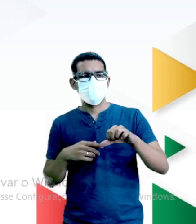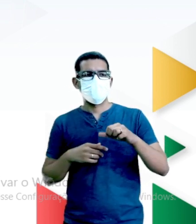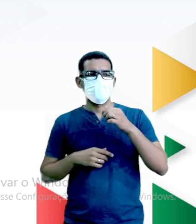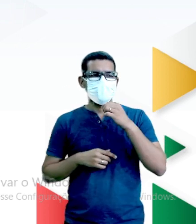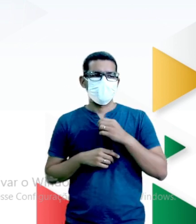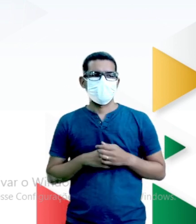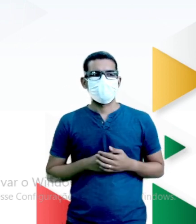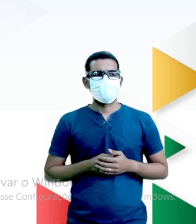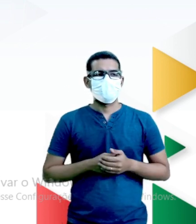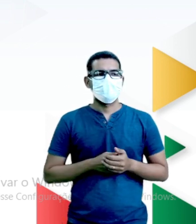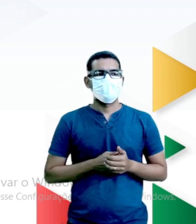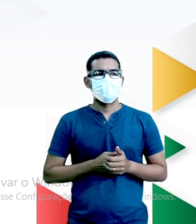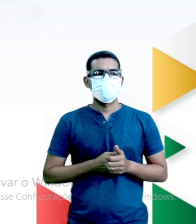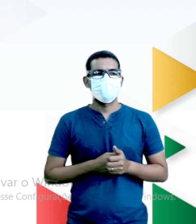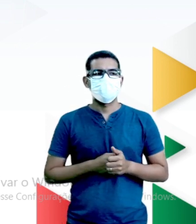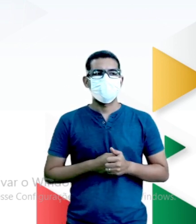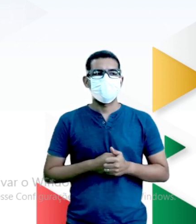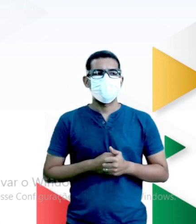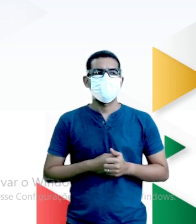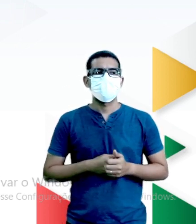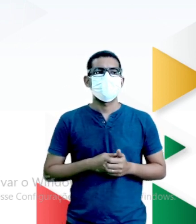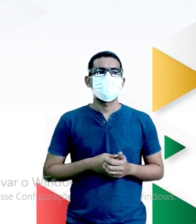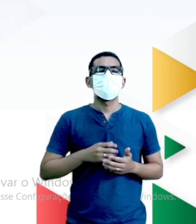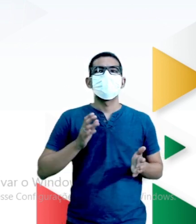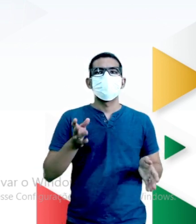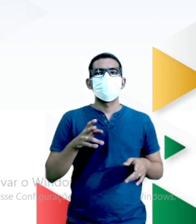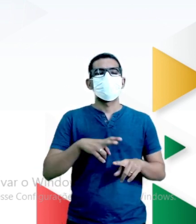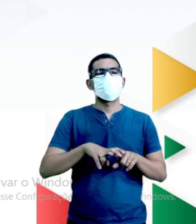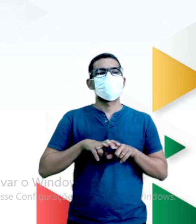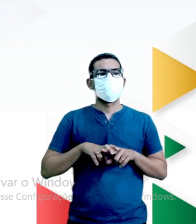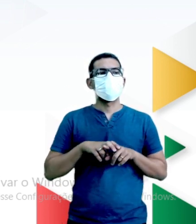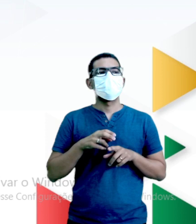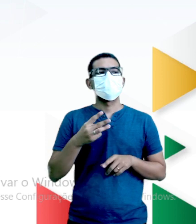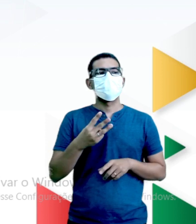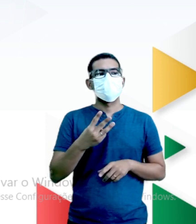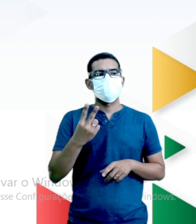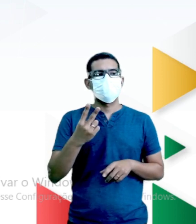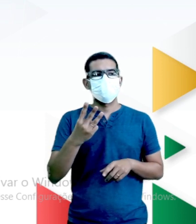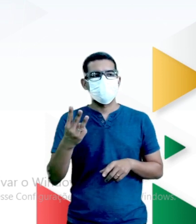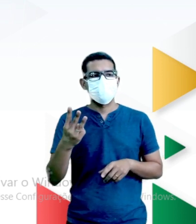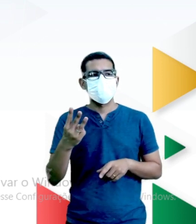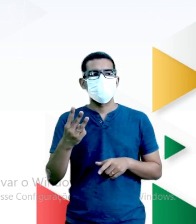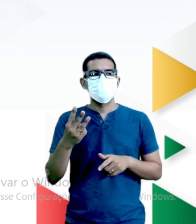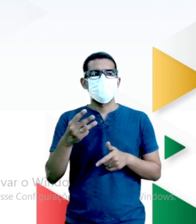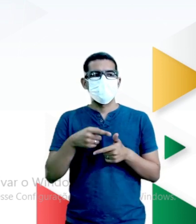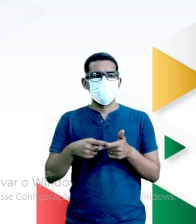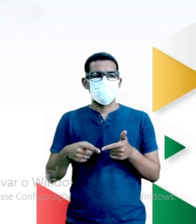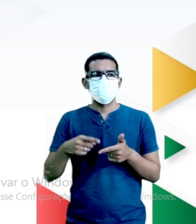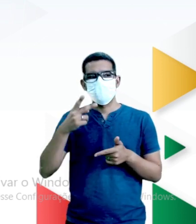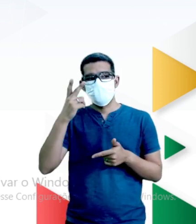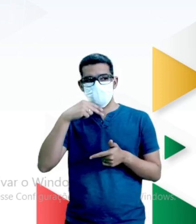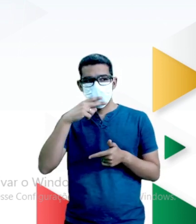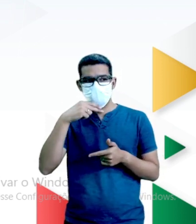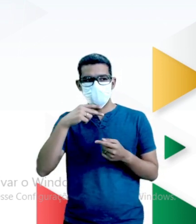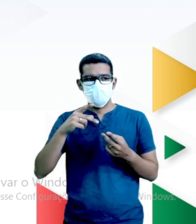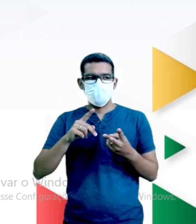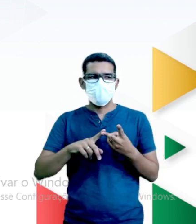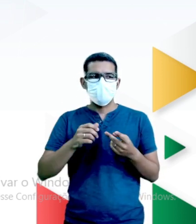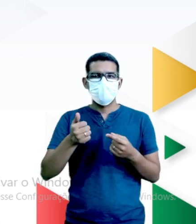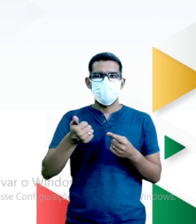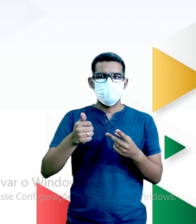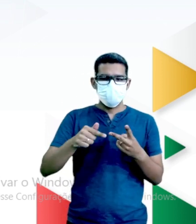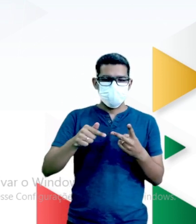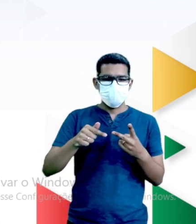Essa é a resposta. Então, é claro que está justificado que 323 divide ele mesmo, é dividido